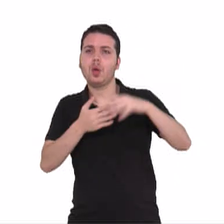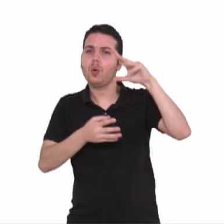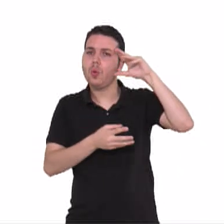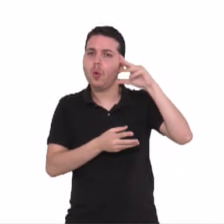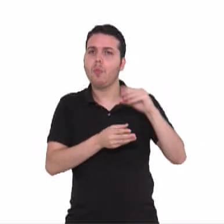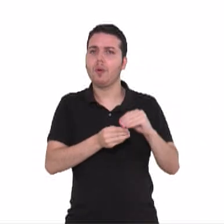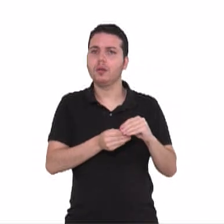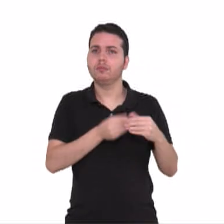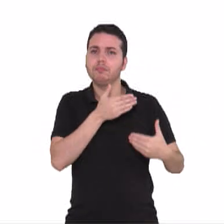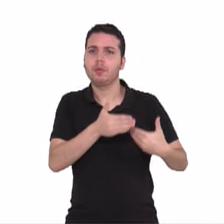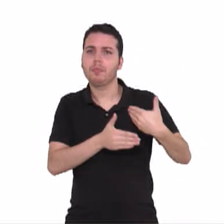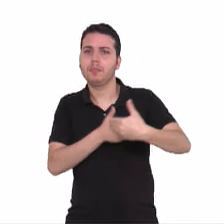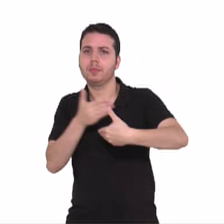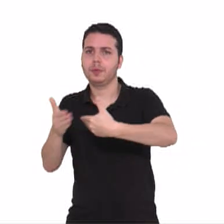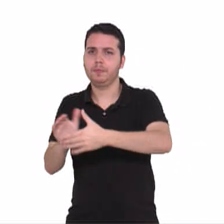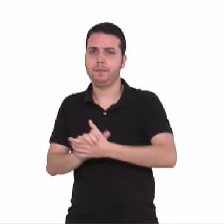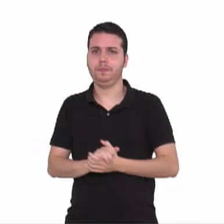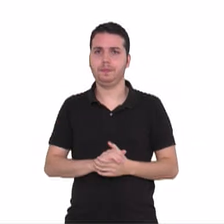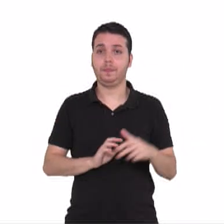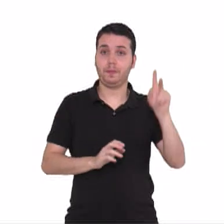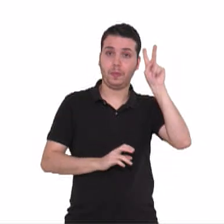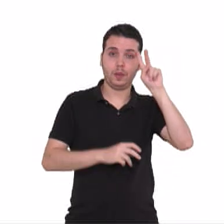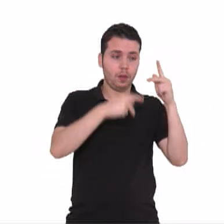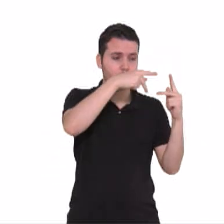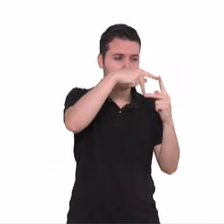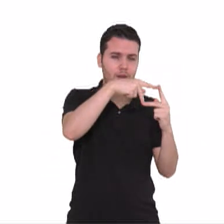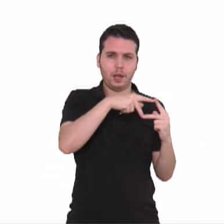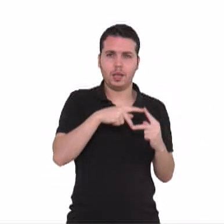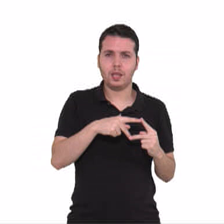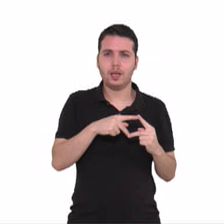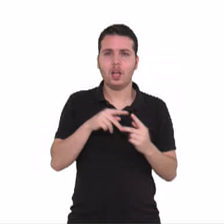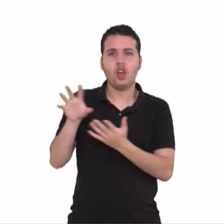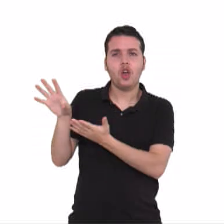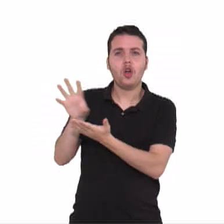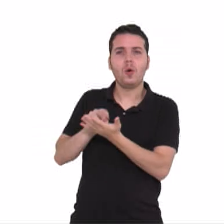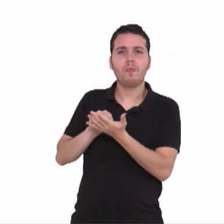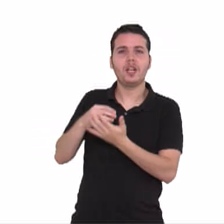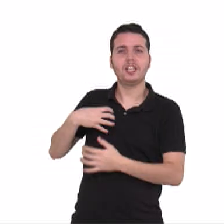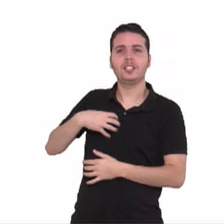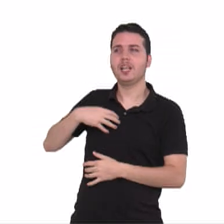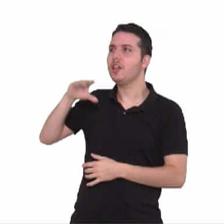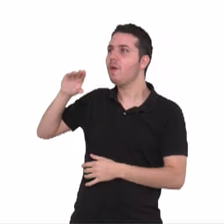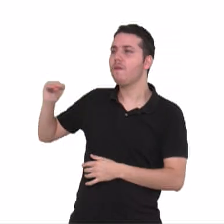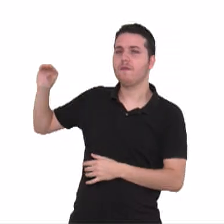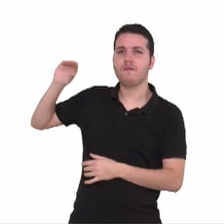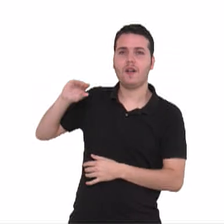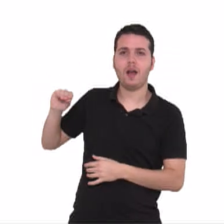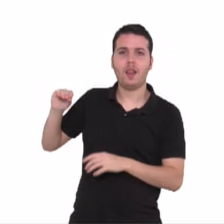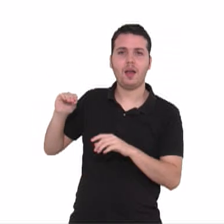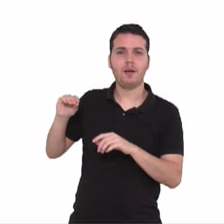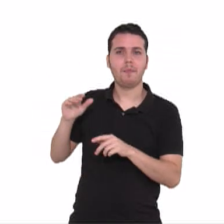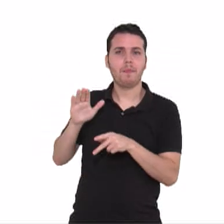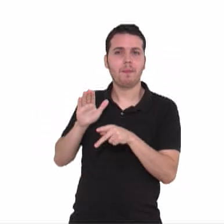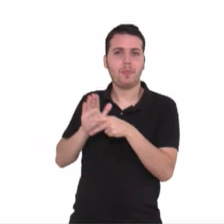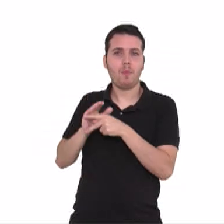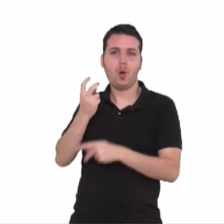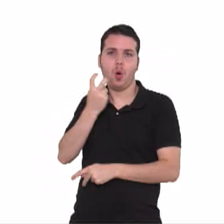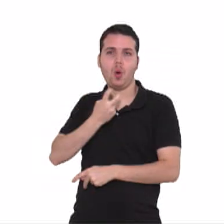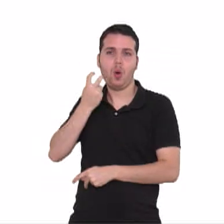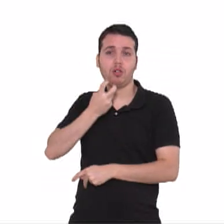Os quadrinhos imitam a língua falada, a representação da oralidade se dá também por meio